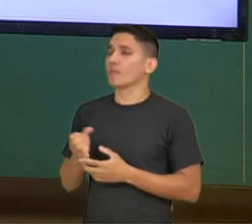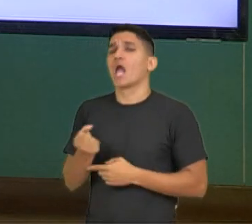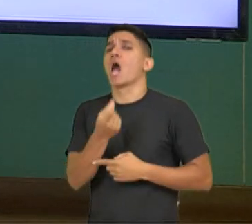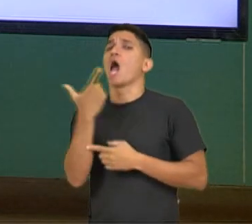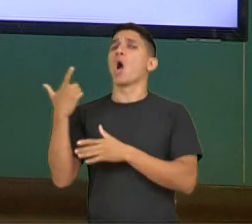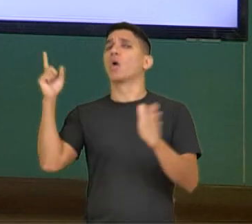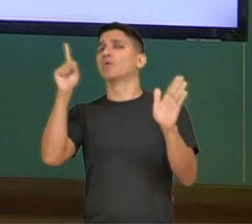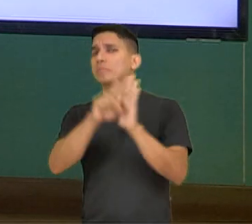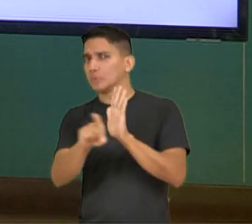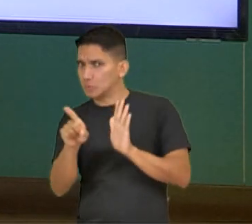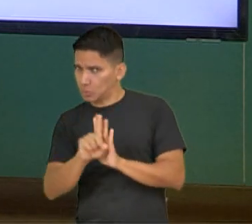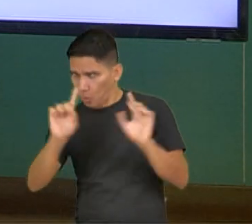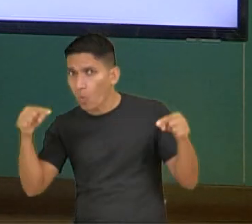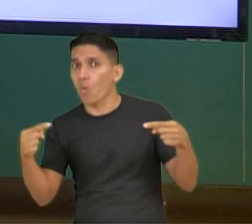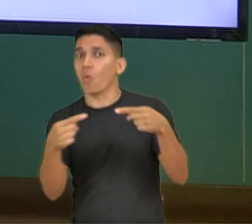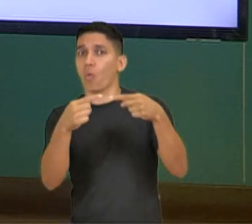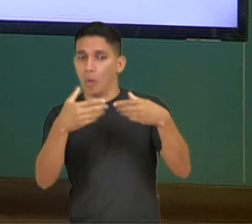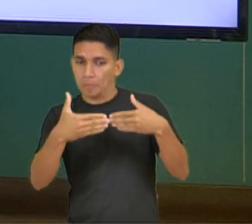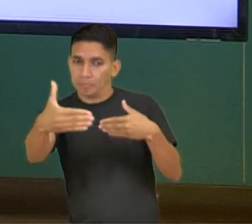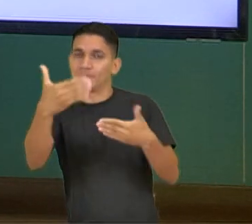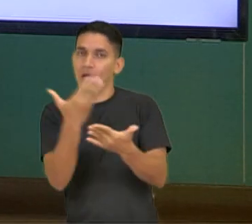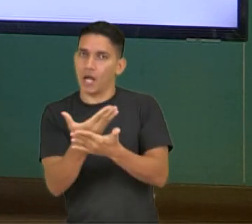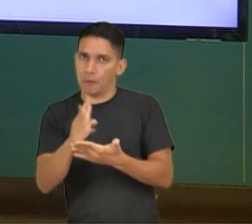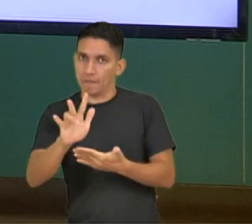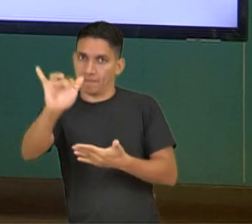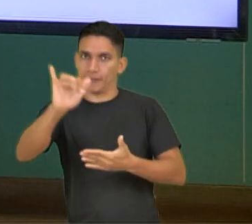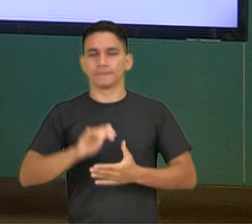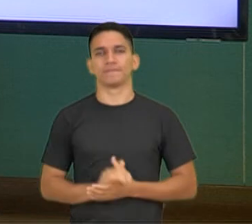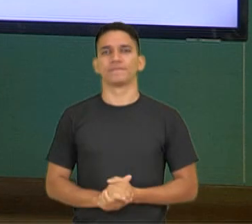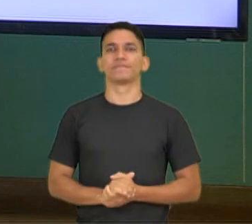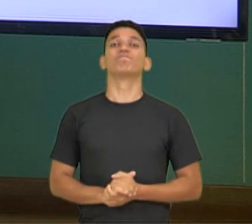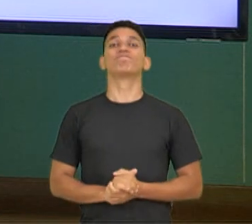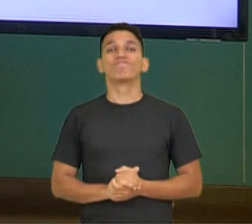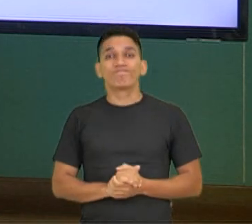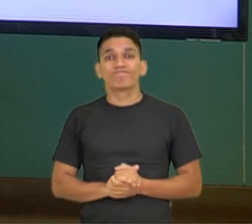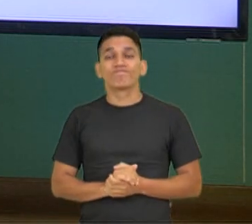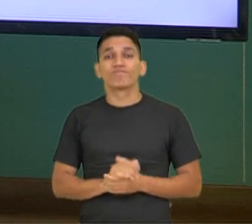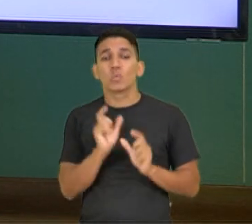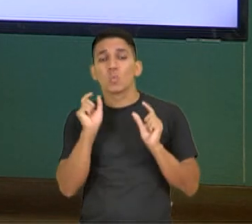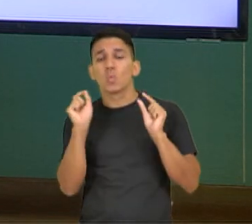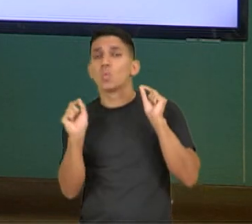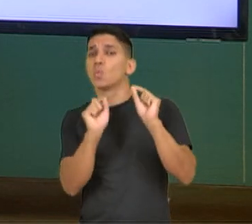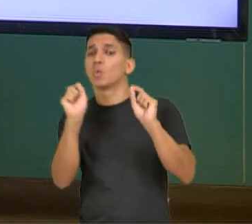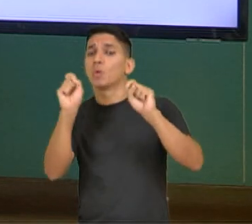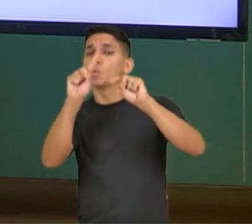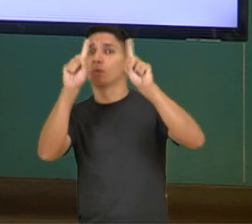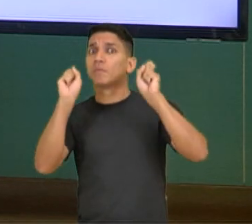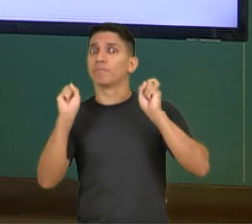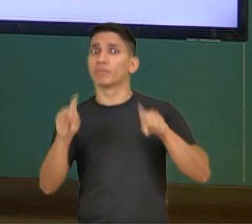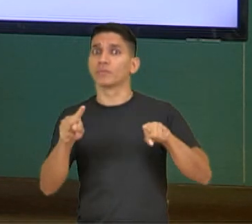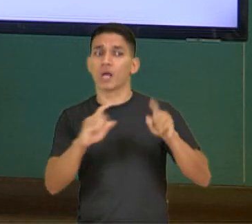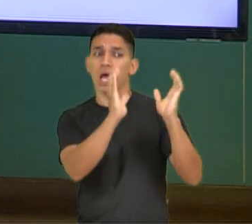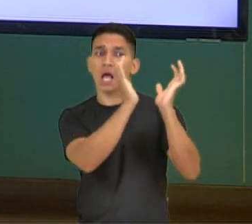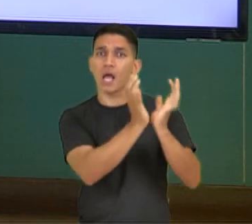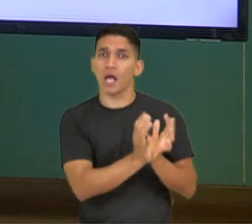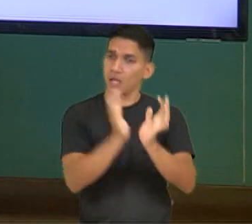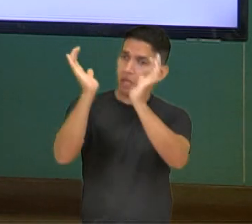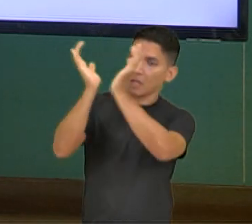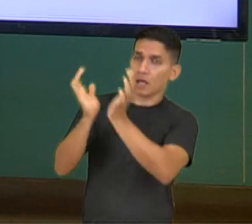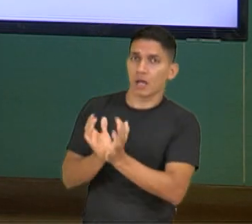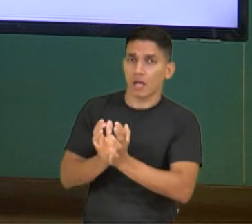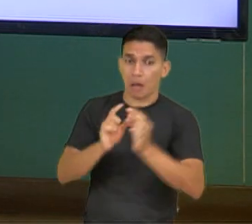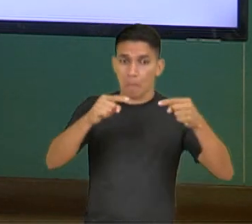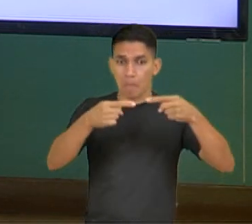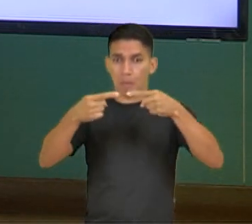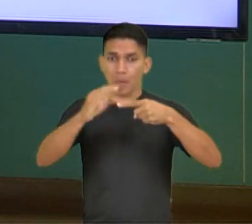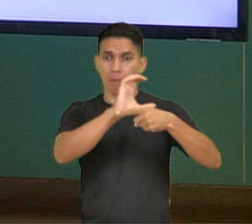questionamentos pertinentes sobre esta aula. Quais são as classificações de uma cadeia